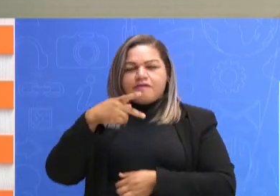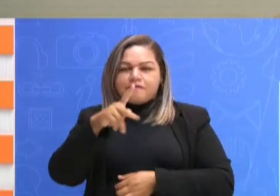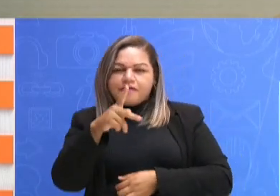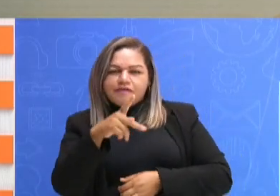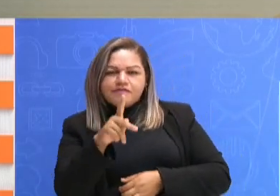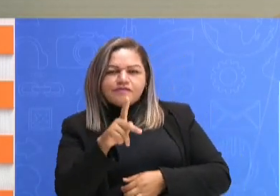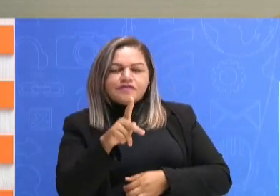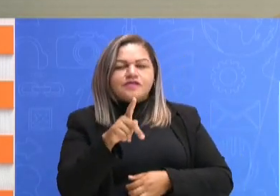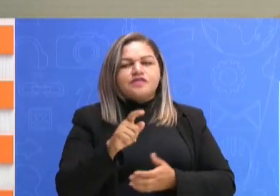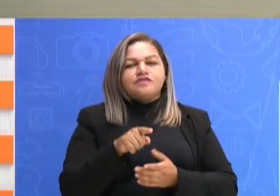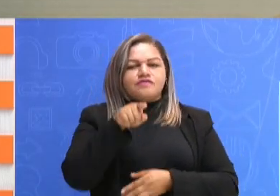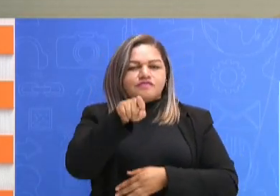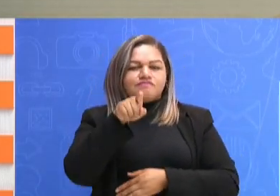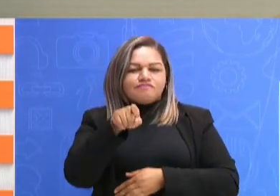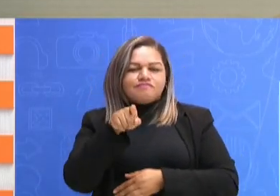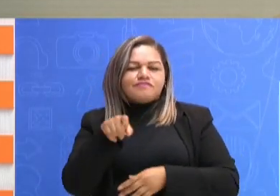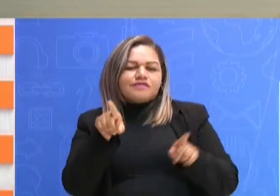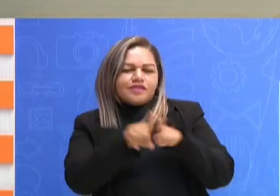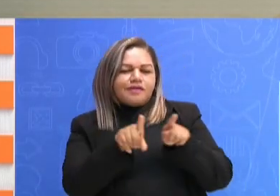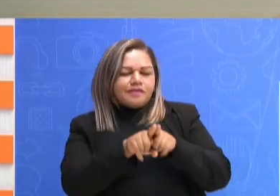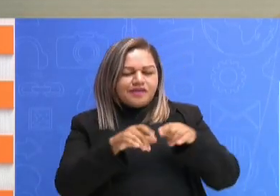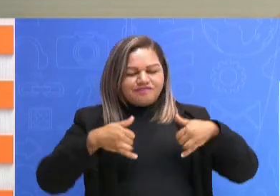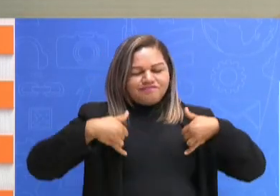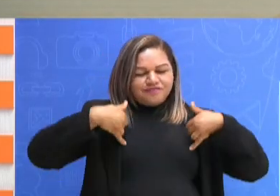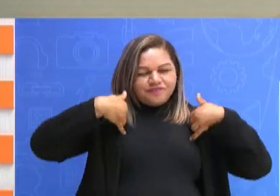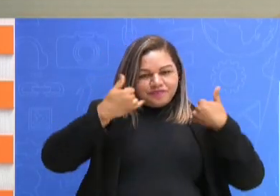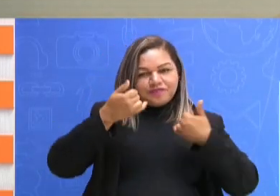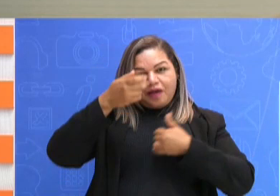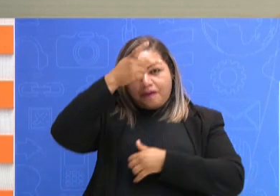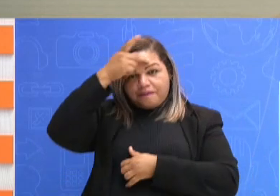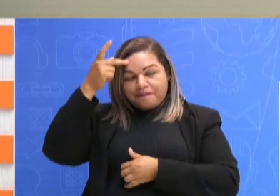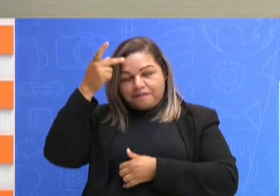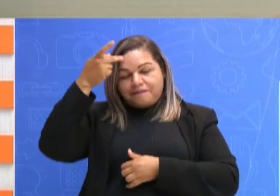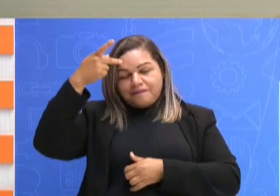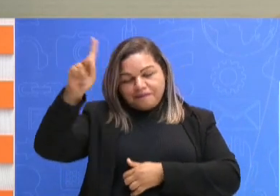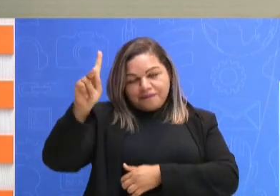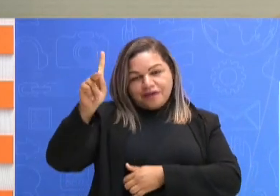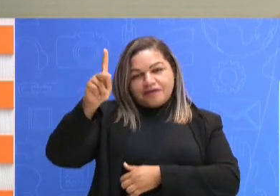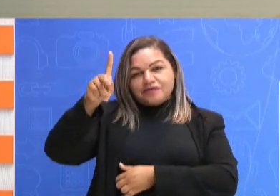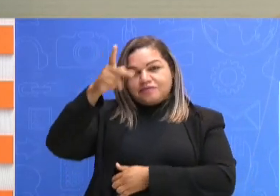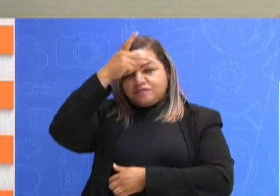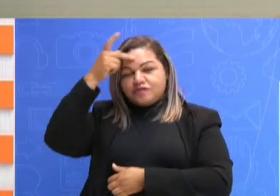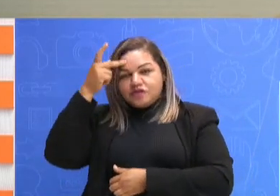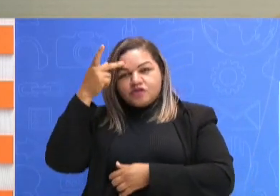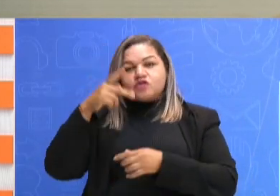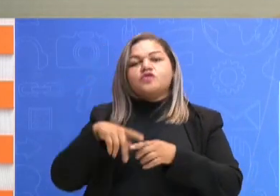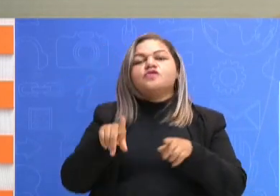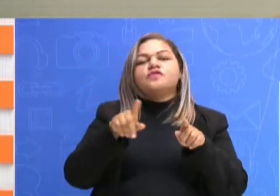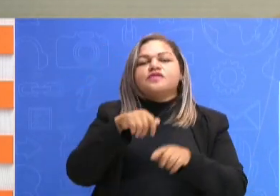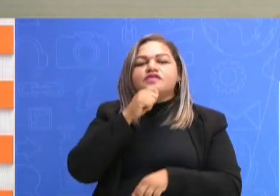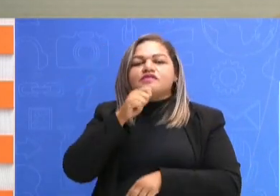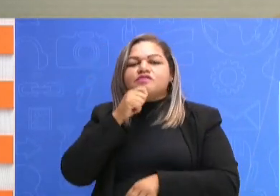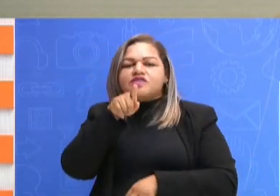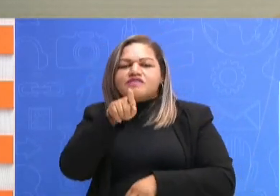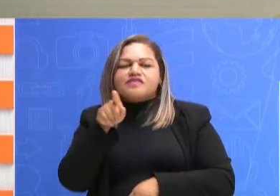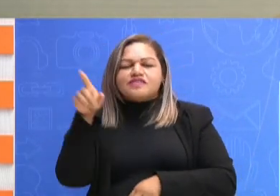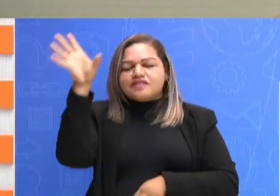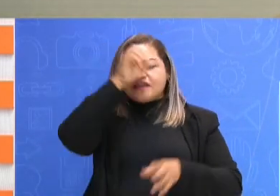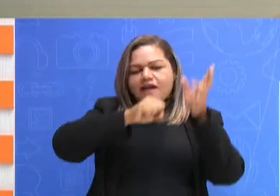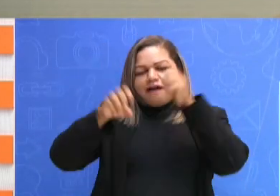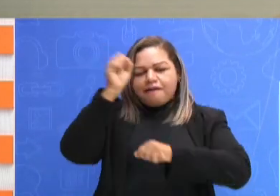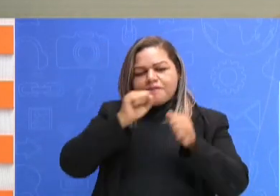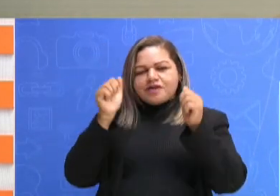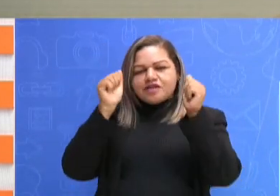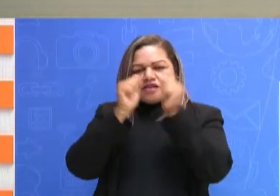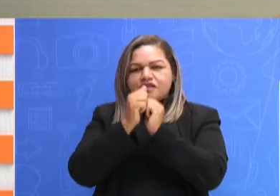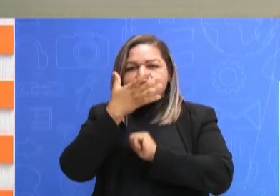caxienses, você será motivo de orgulho para muitas pessoas ainda. Porque você aprendeu com seu pai a entender que só